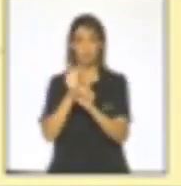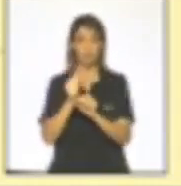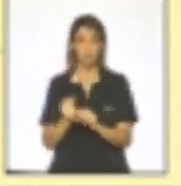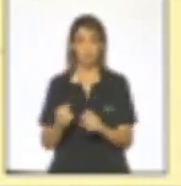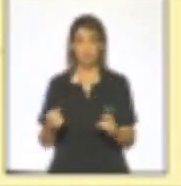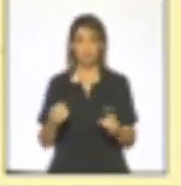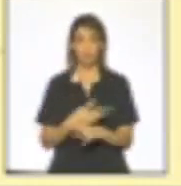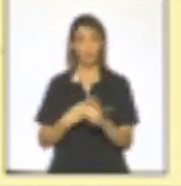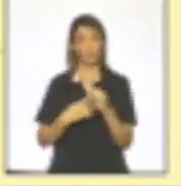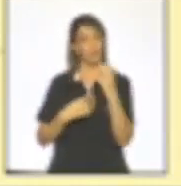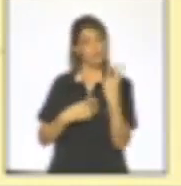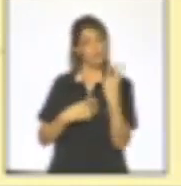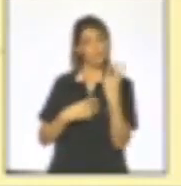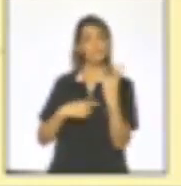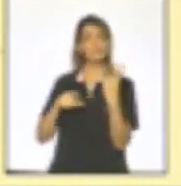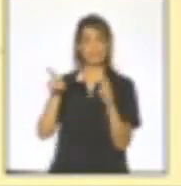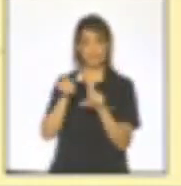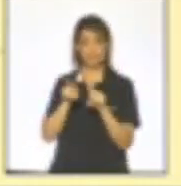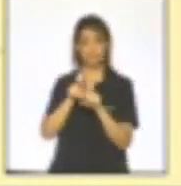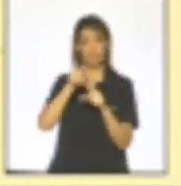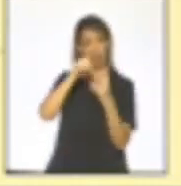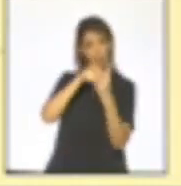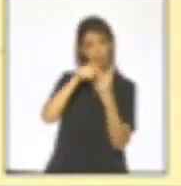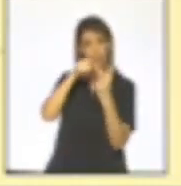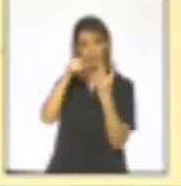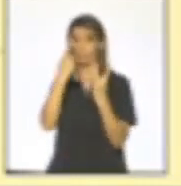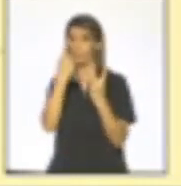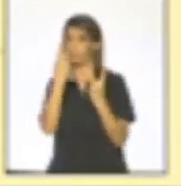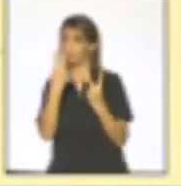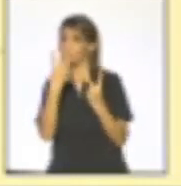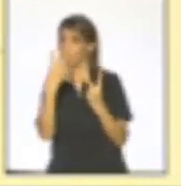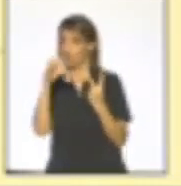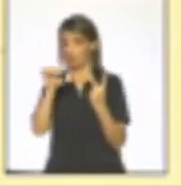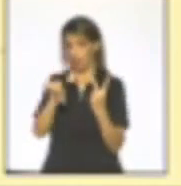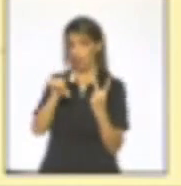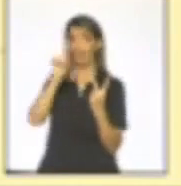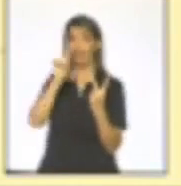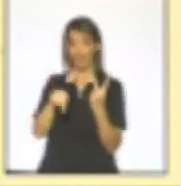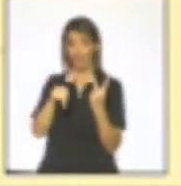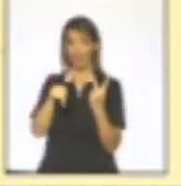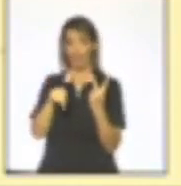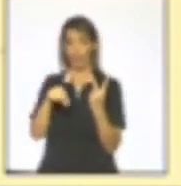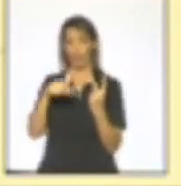parte da raiz. Então, a raiz quadrada de 1849 é o 43.